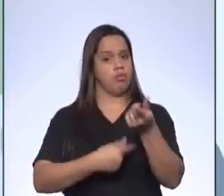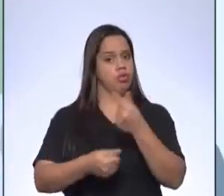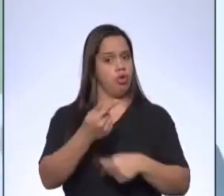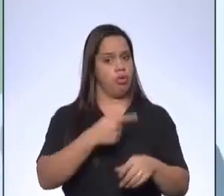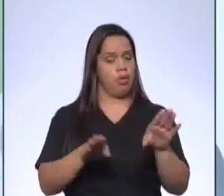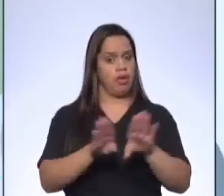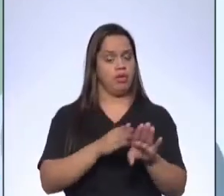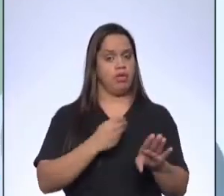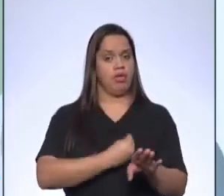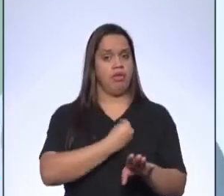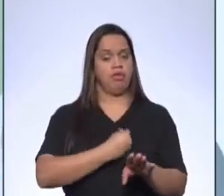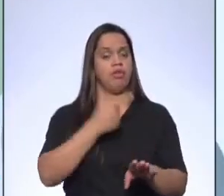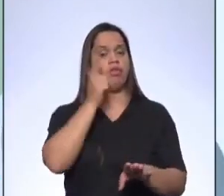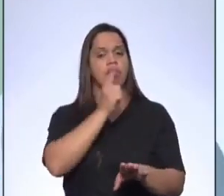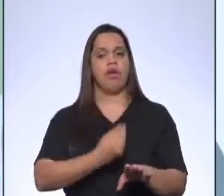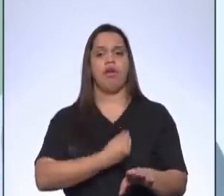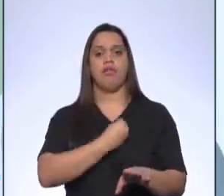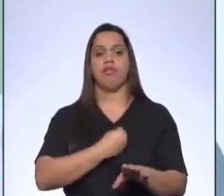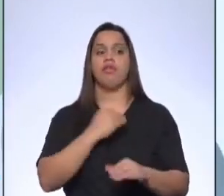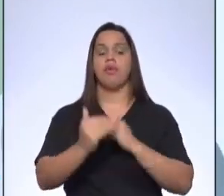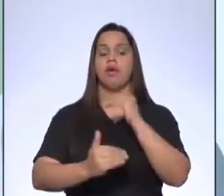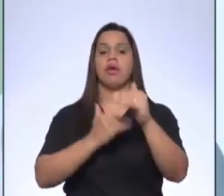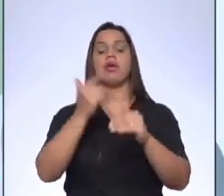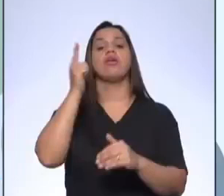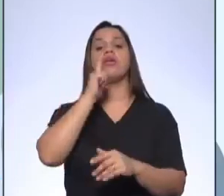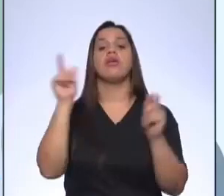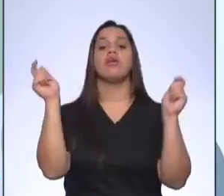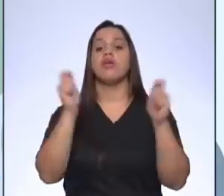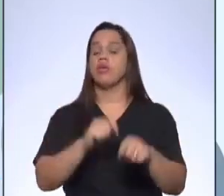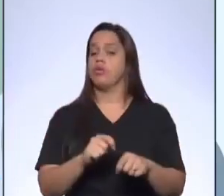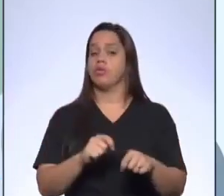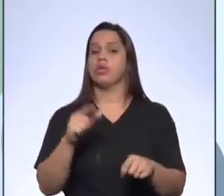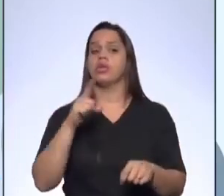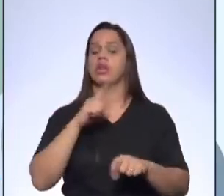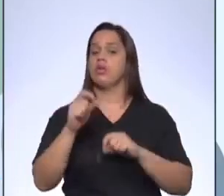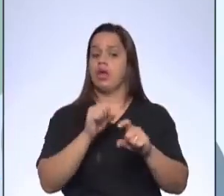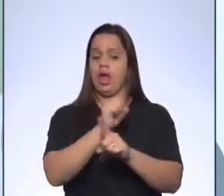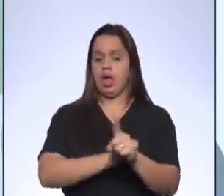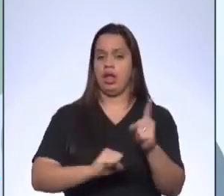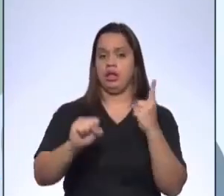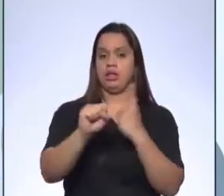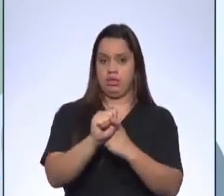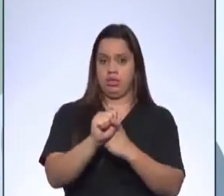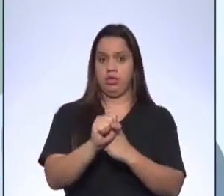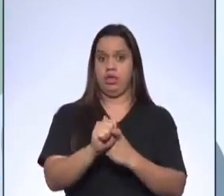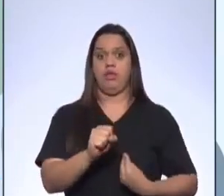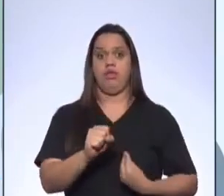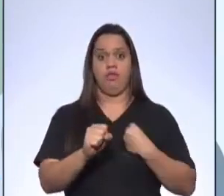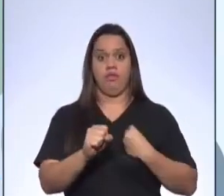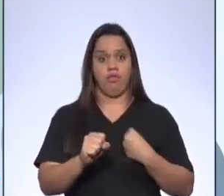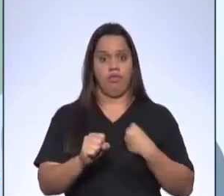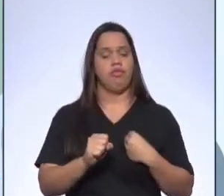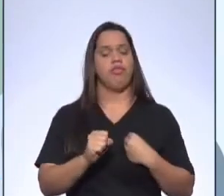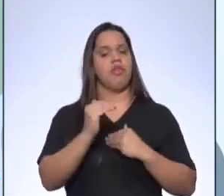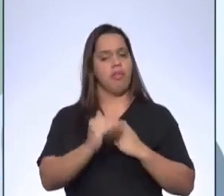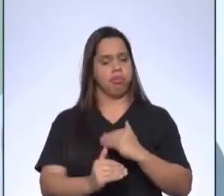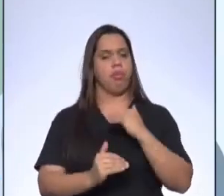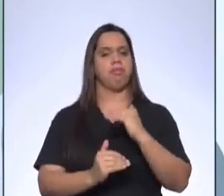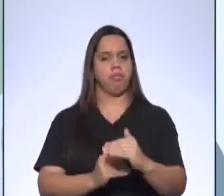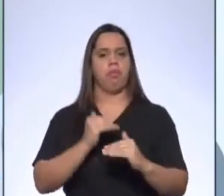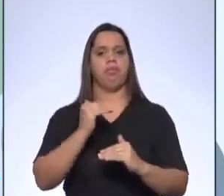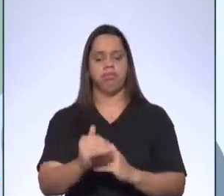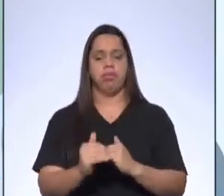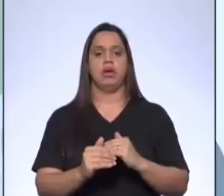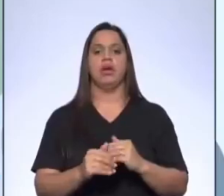eles os subsídios para que eles pudessem manter a sociedade viva e funcionando.